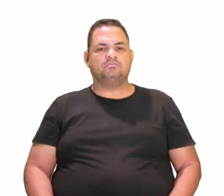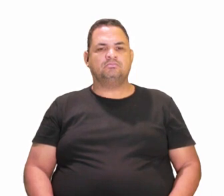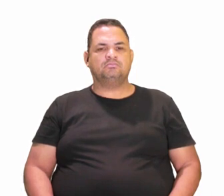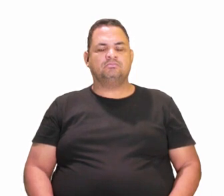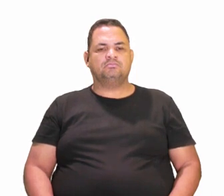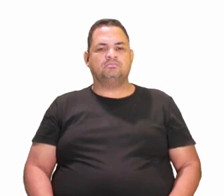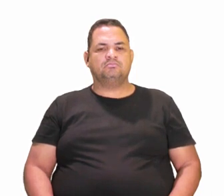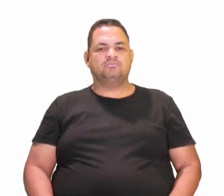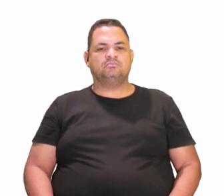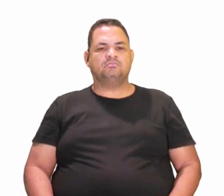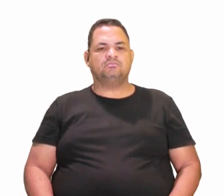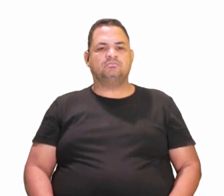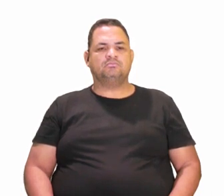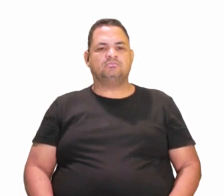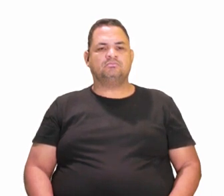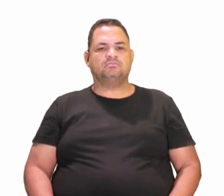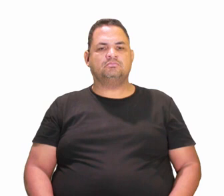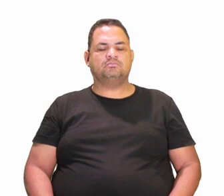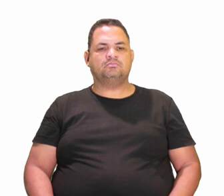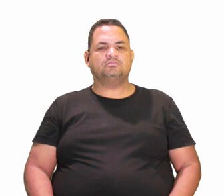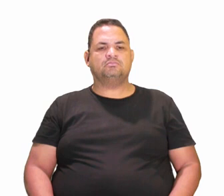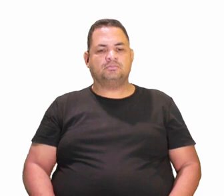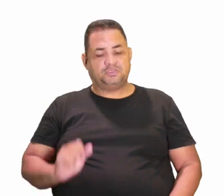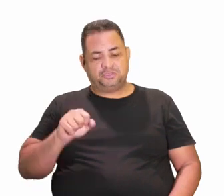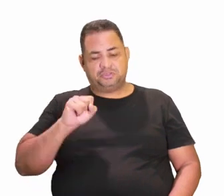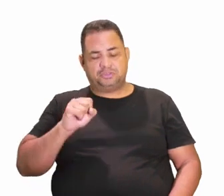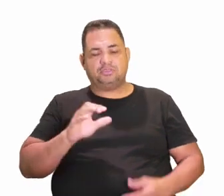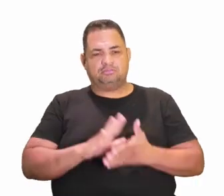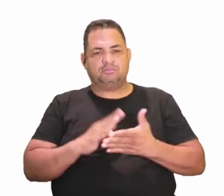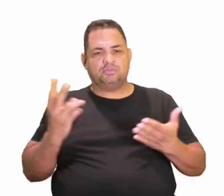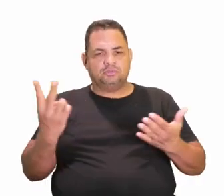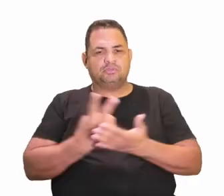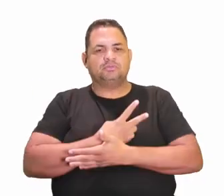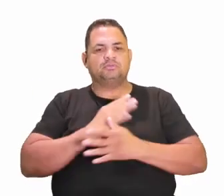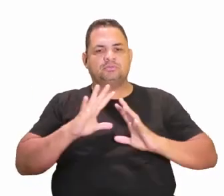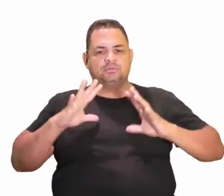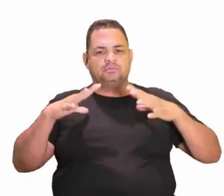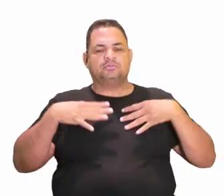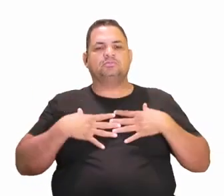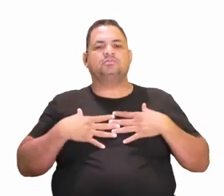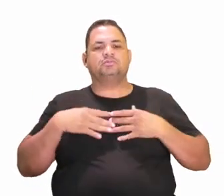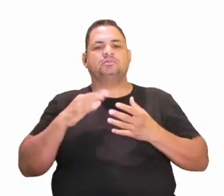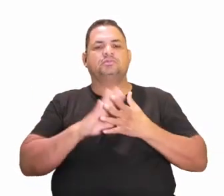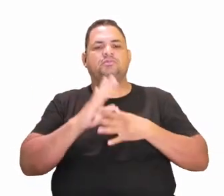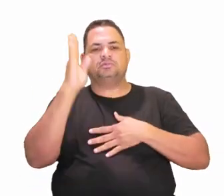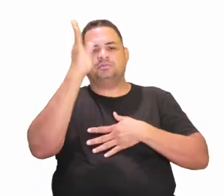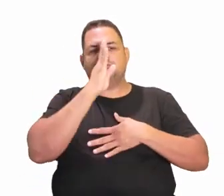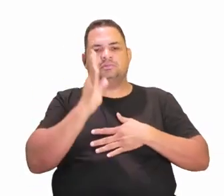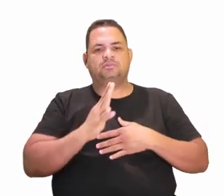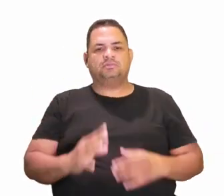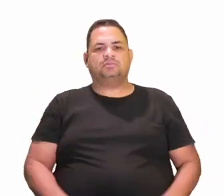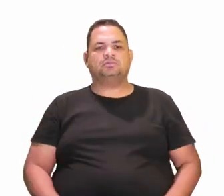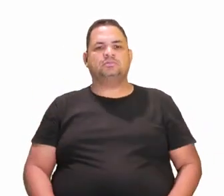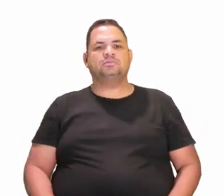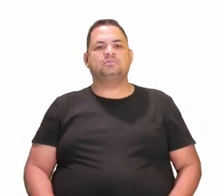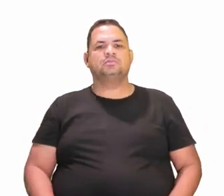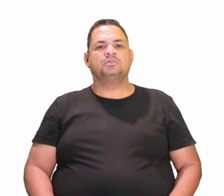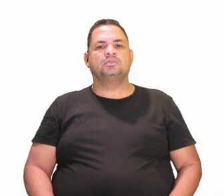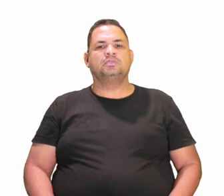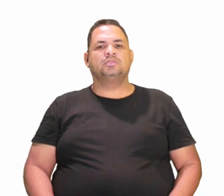é comemorado no Brasil e ele é sim comemorado no Brasil. Então, esse não determinou aqui a minha